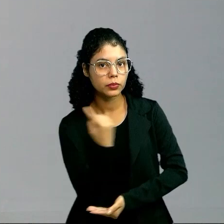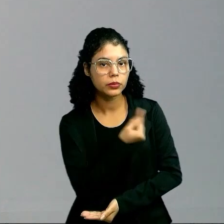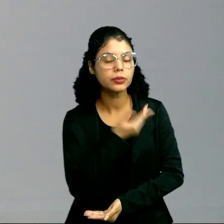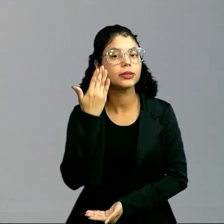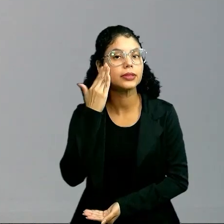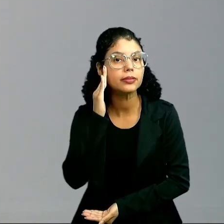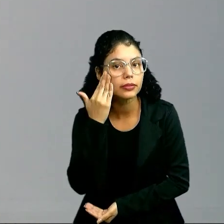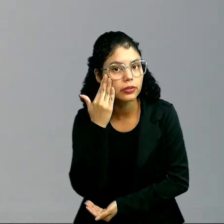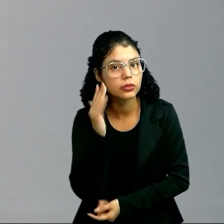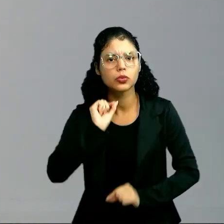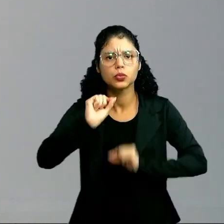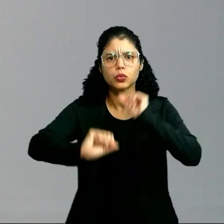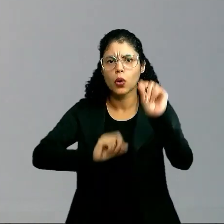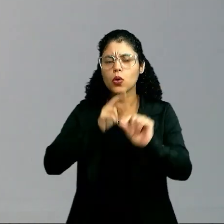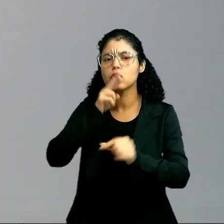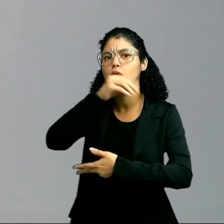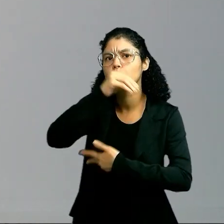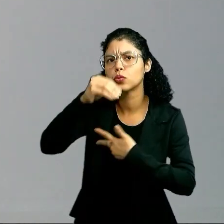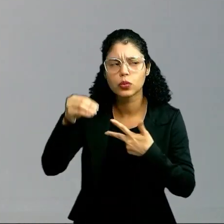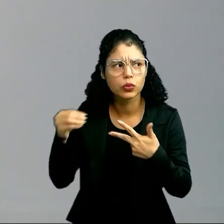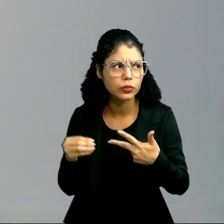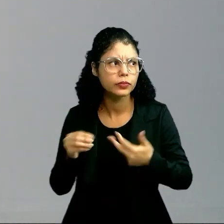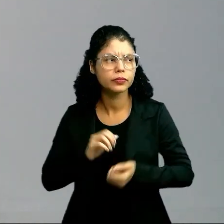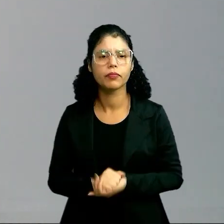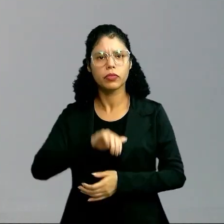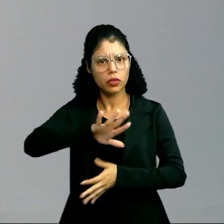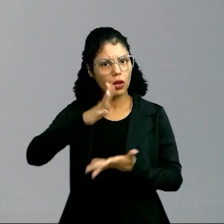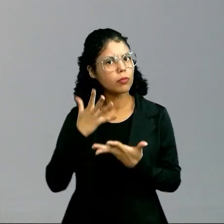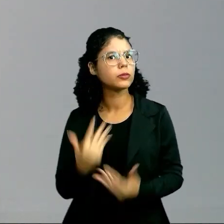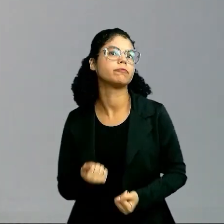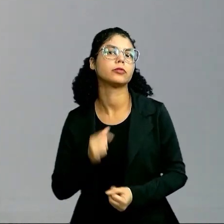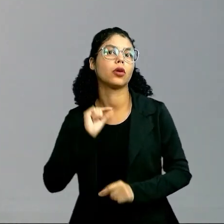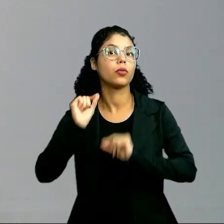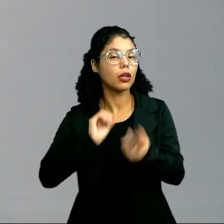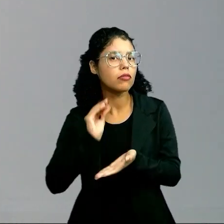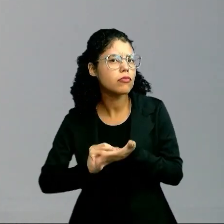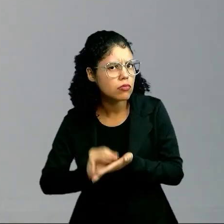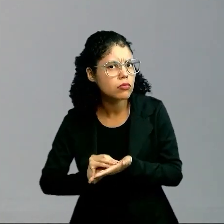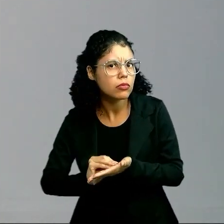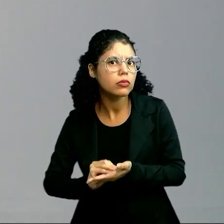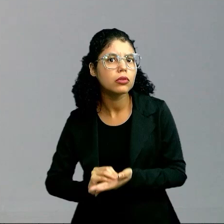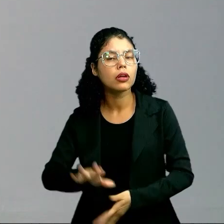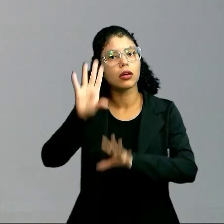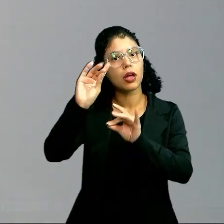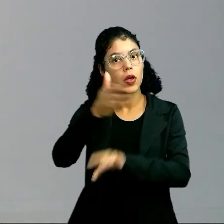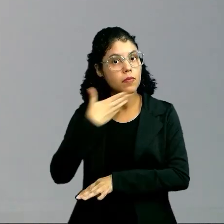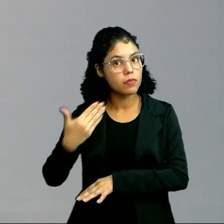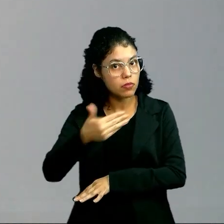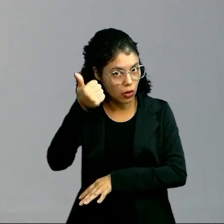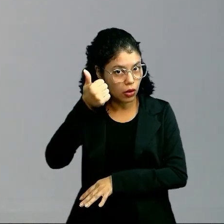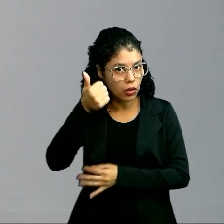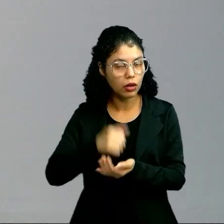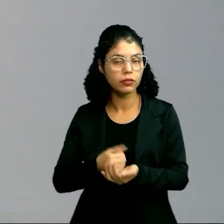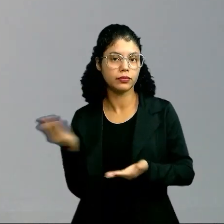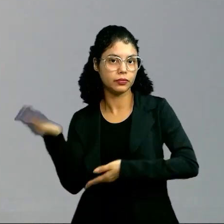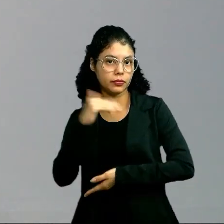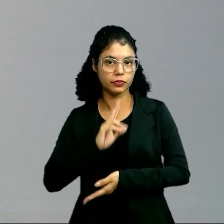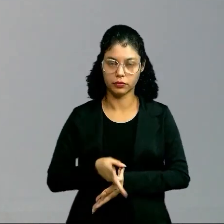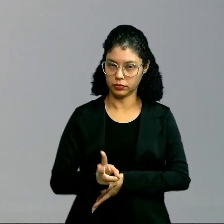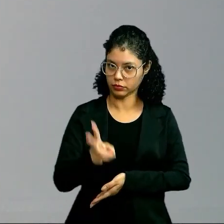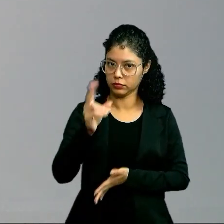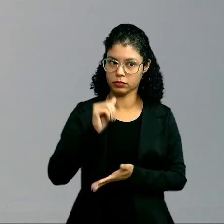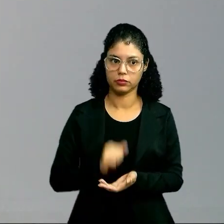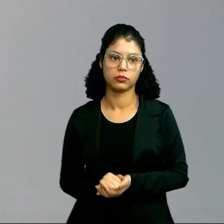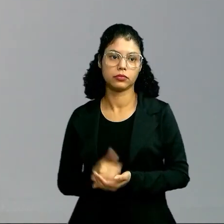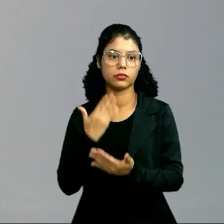você quer o teu resultado no Enem de forma com a aprovação, o que que falta? Agora é uma dedicação maior, certo? Vamos dar sequência